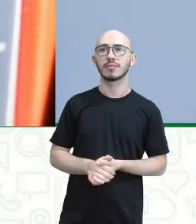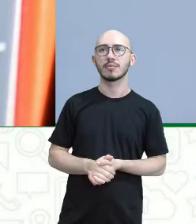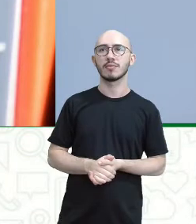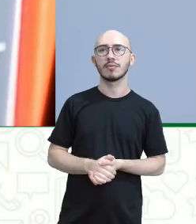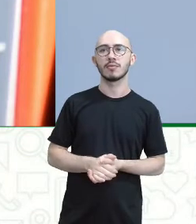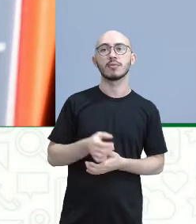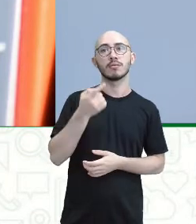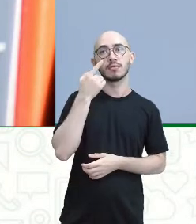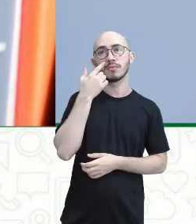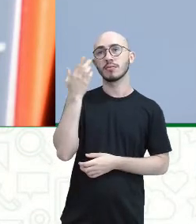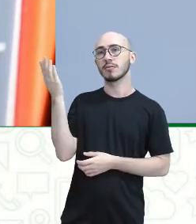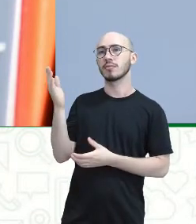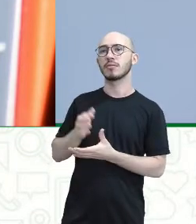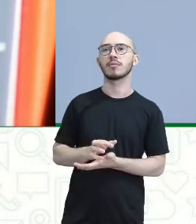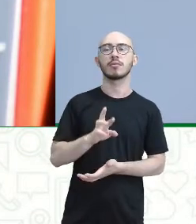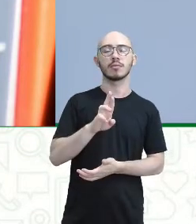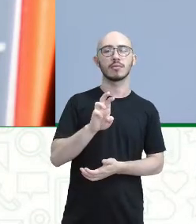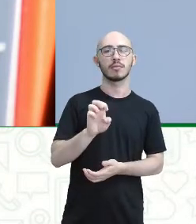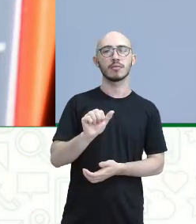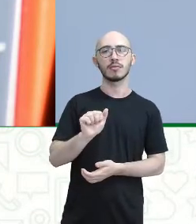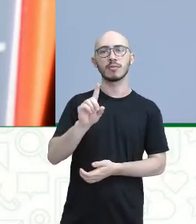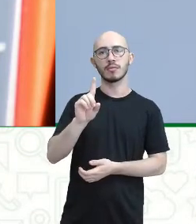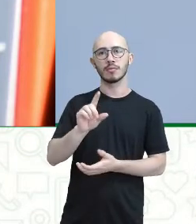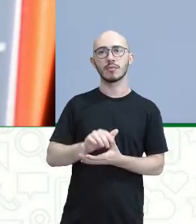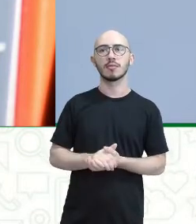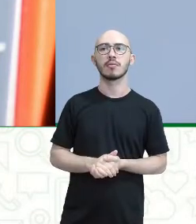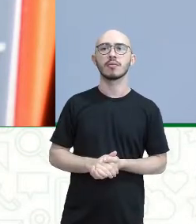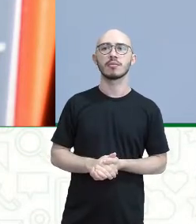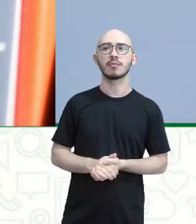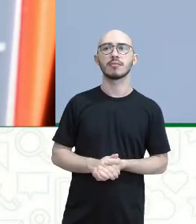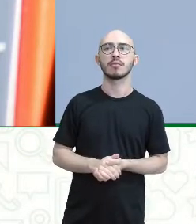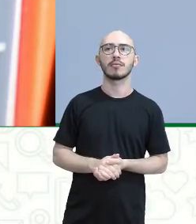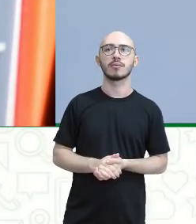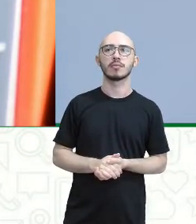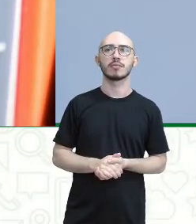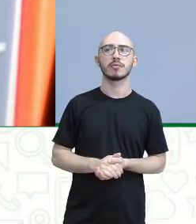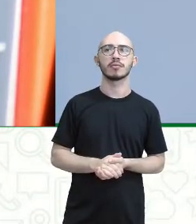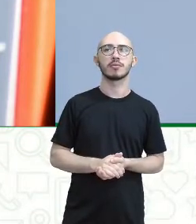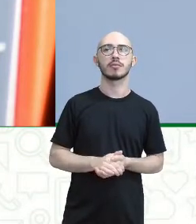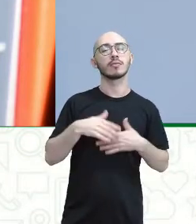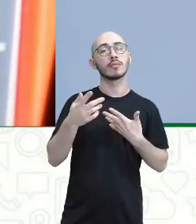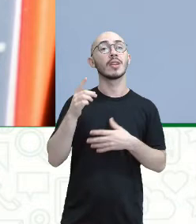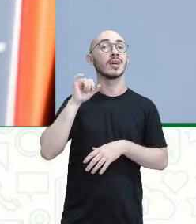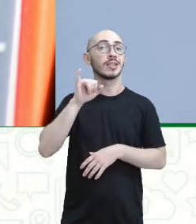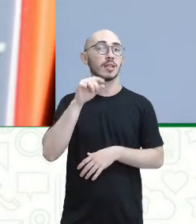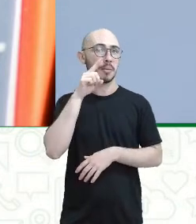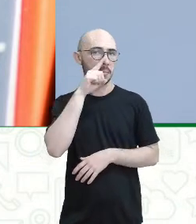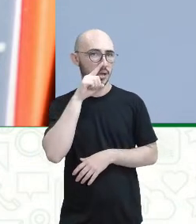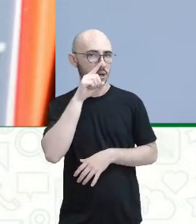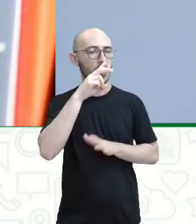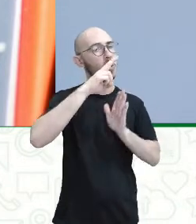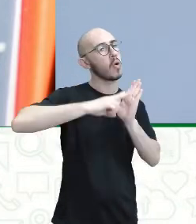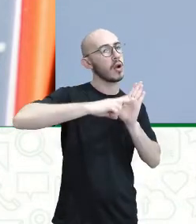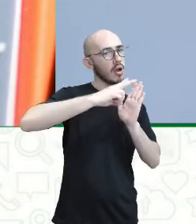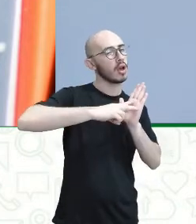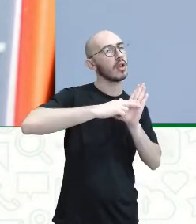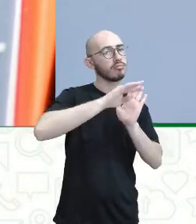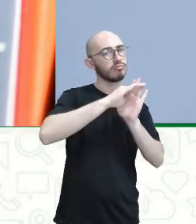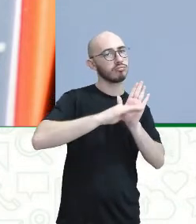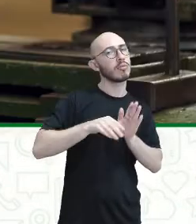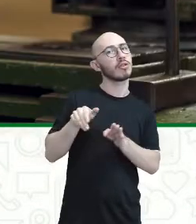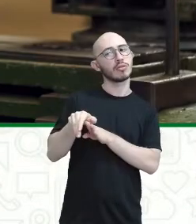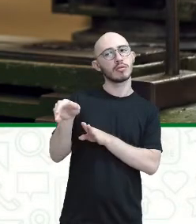On warning, read owner's manual before. Ou seja, no caso de perigo, leia o manual de instruções